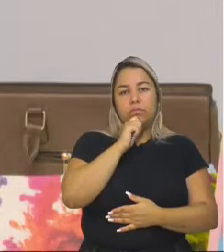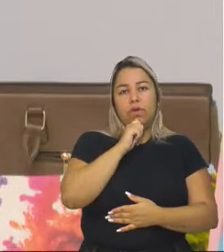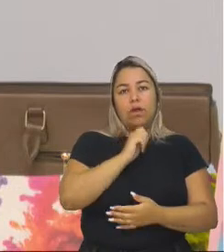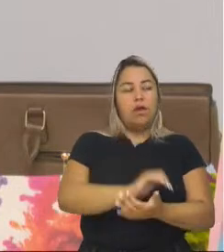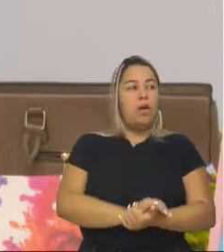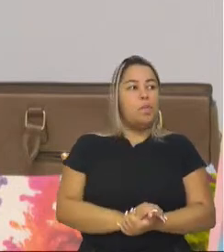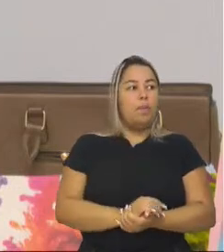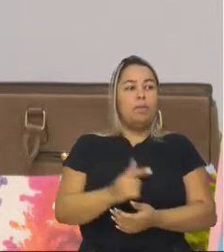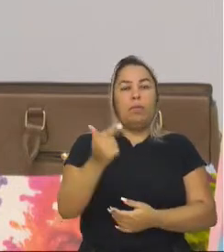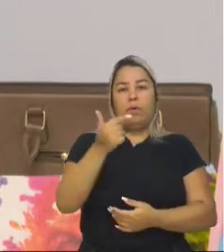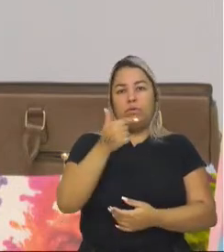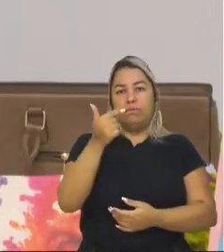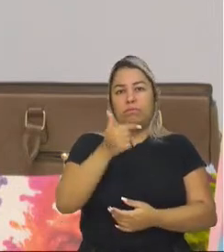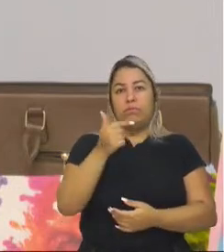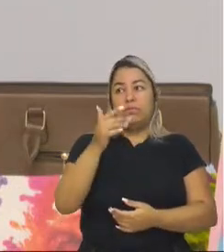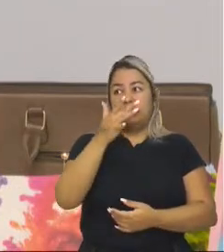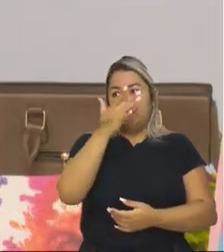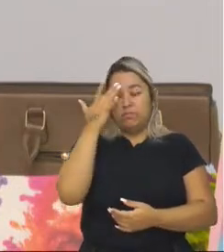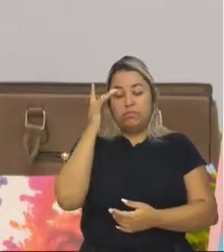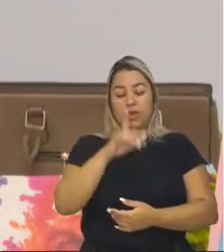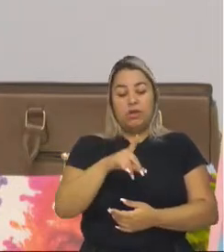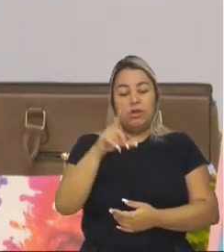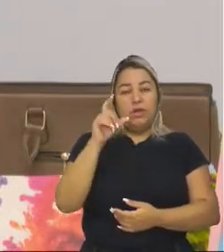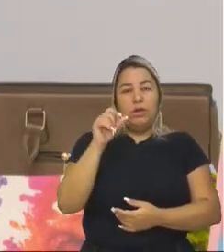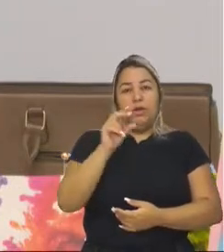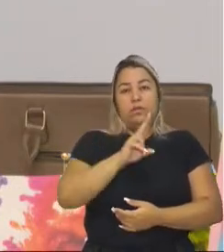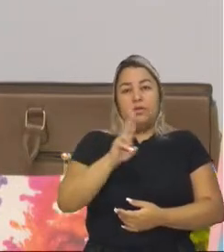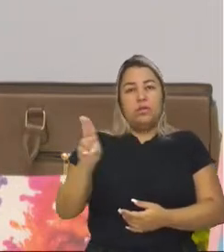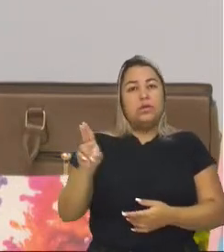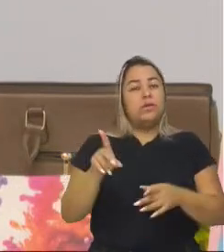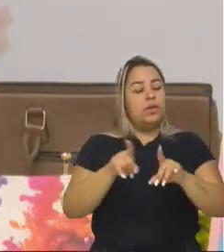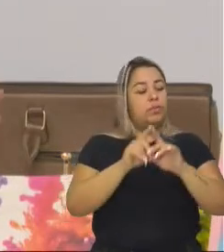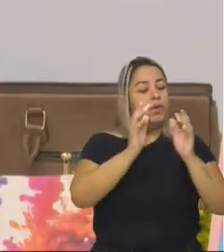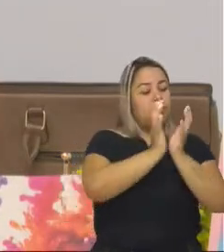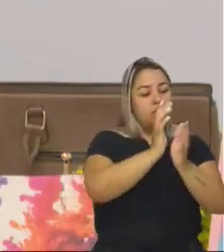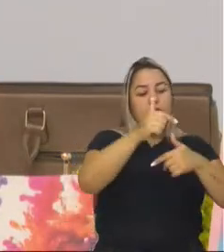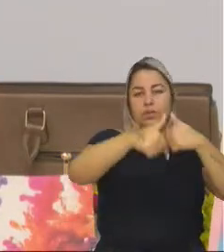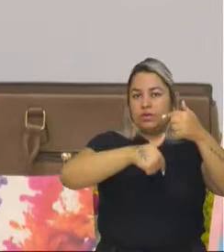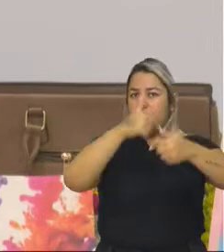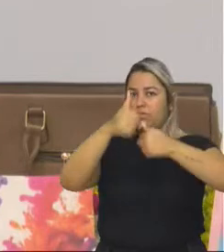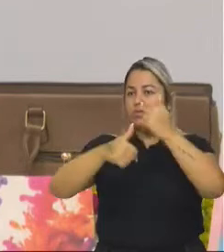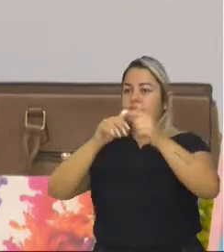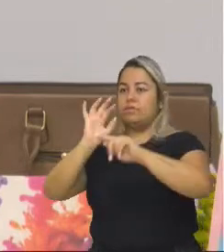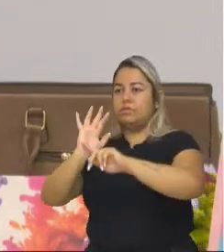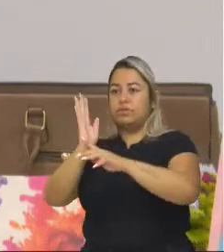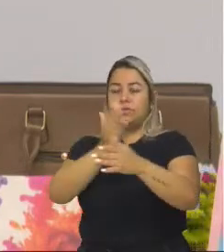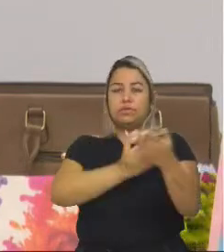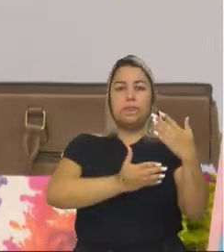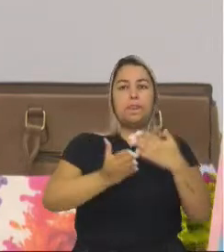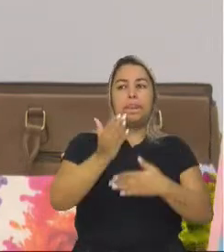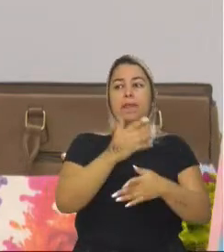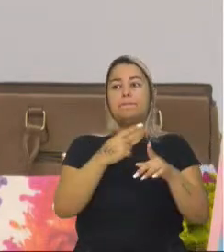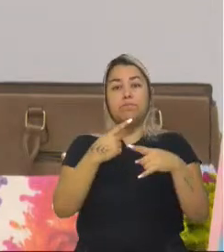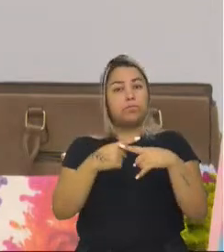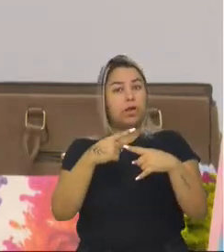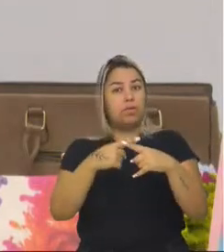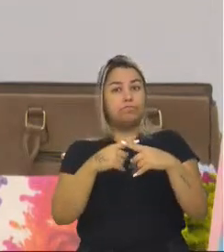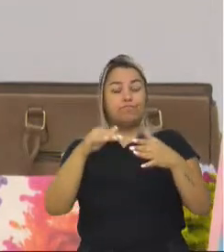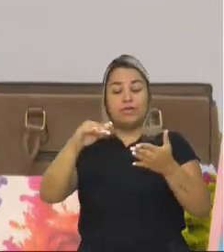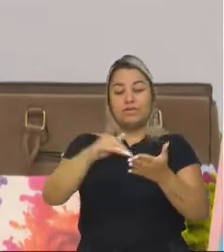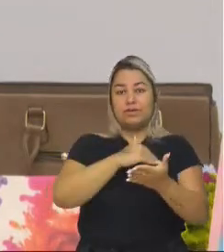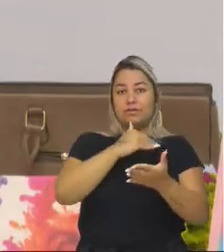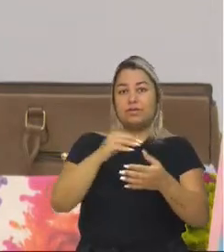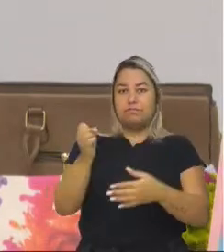Só tem 2 pessoas nomeadas que ainda não chegaram, então ainda sou uma equipe que está trabalhando com colaboradores, né? Porque nós somos uma secretaria